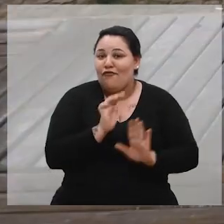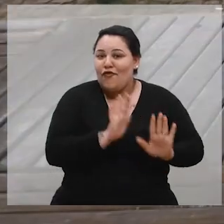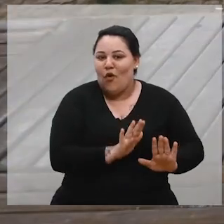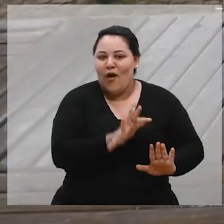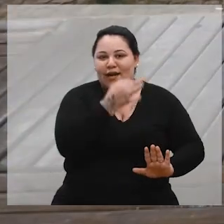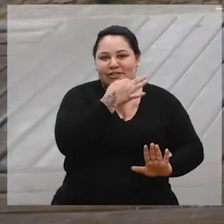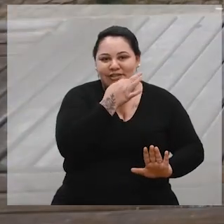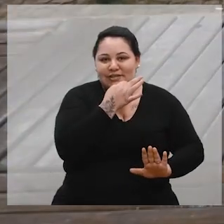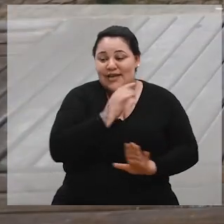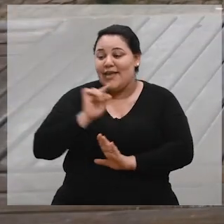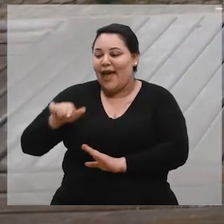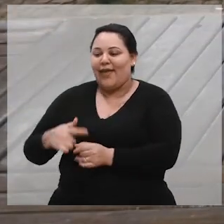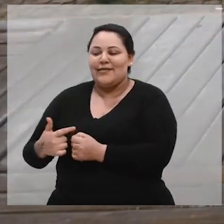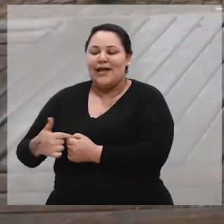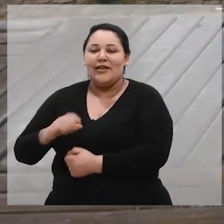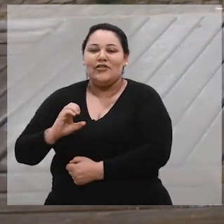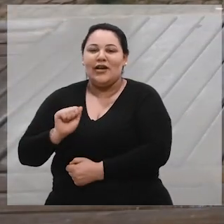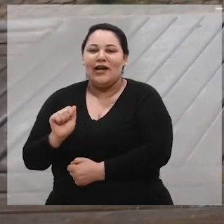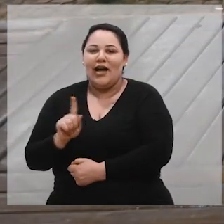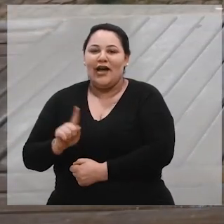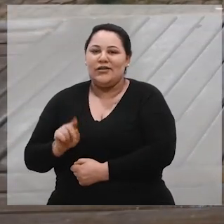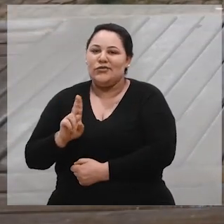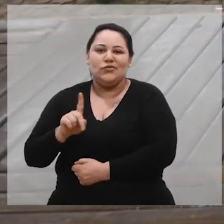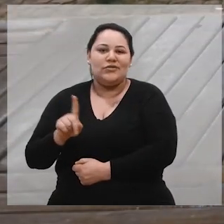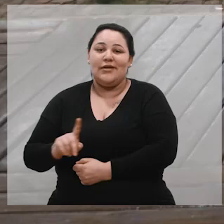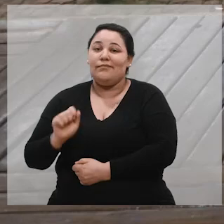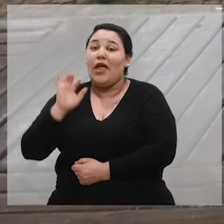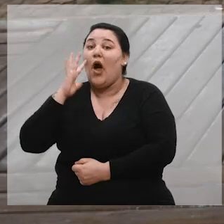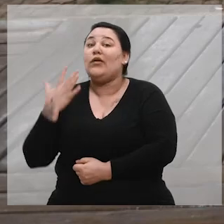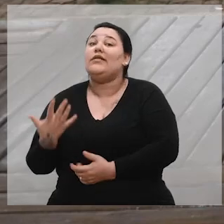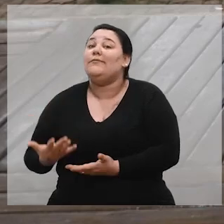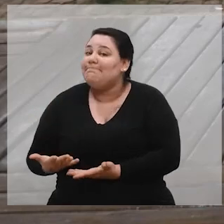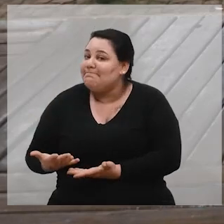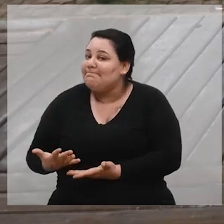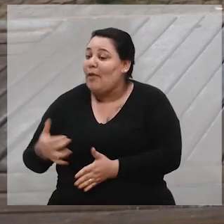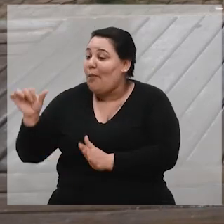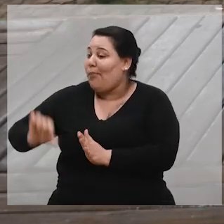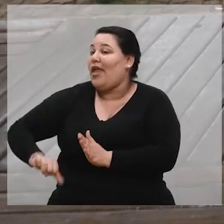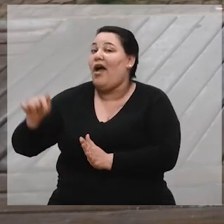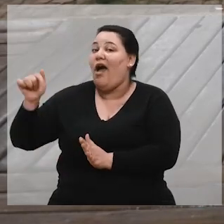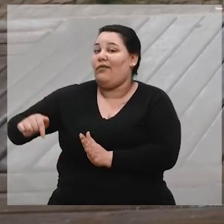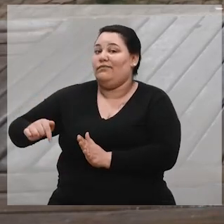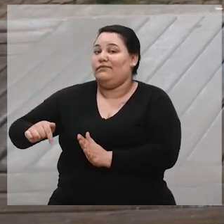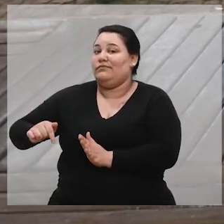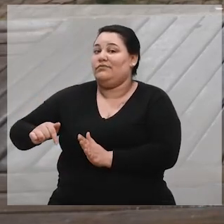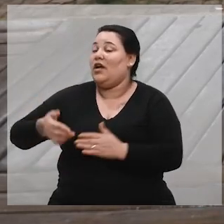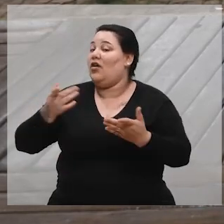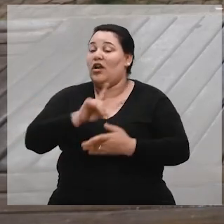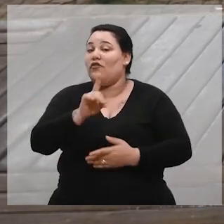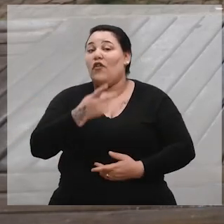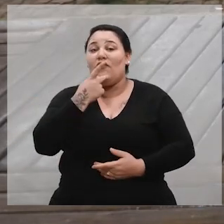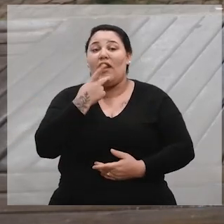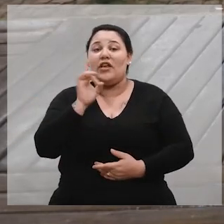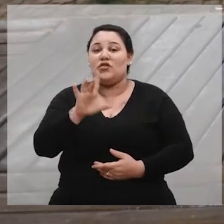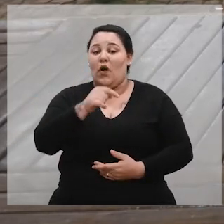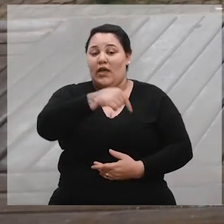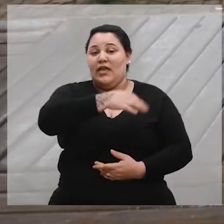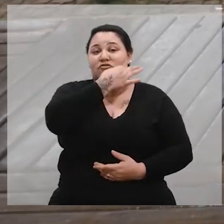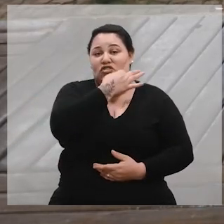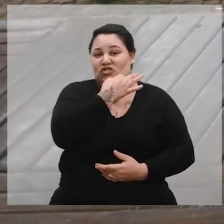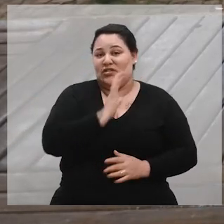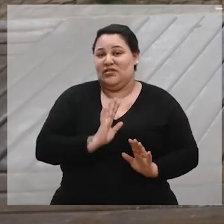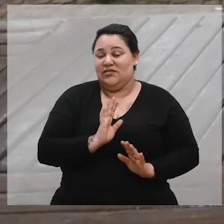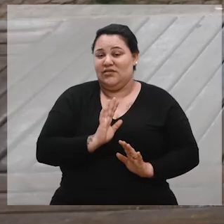com o quê? Caxias e outras cidades. Eu não vou agora colocar a questão só na nossa